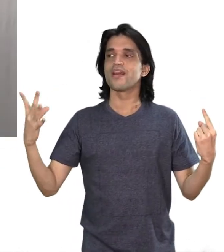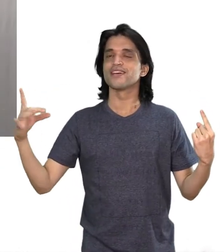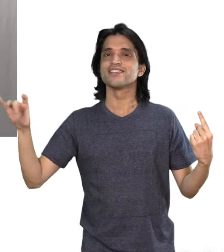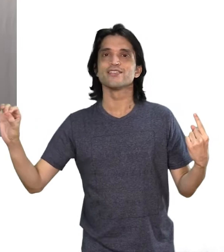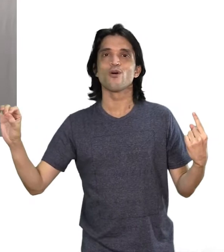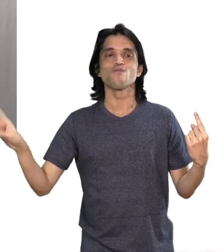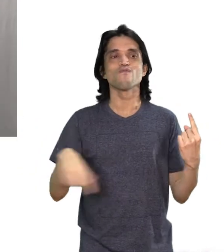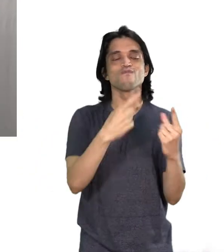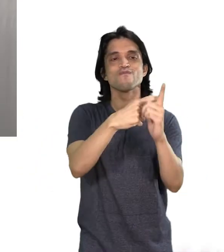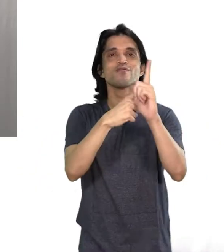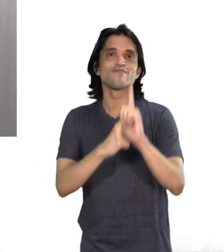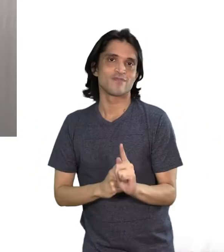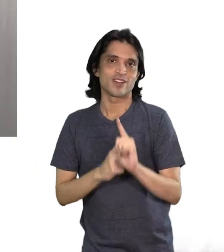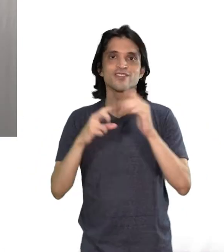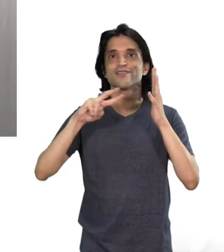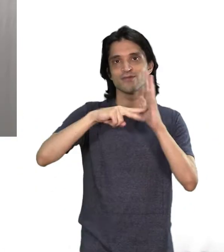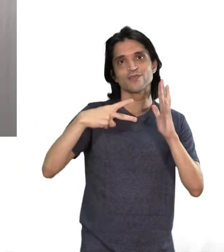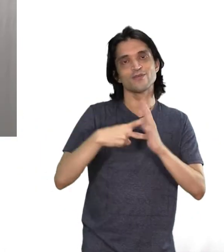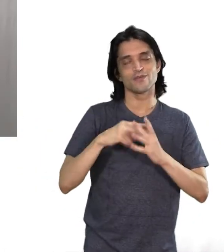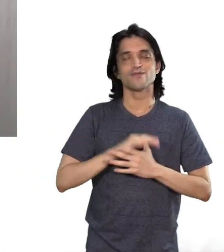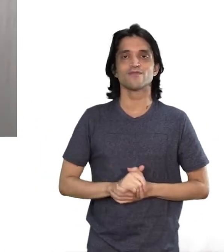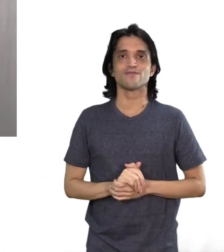dependente sintaticamente, ok?